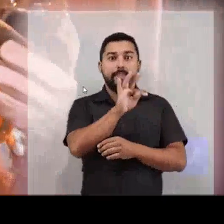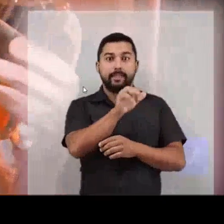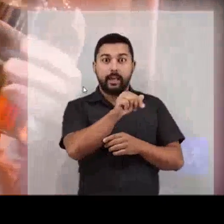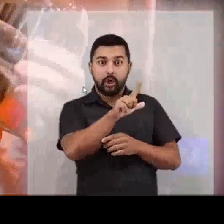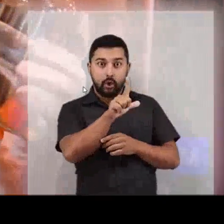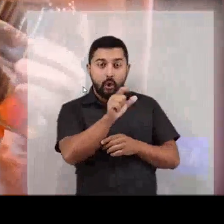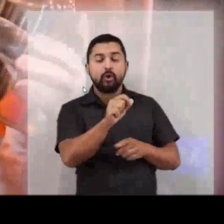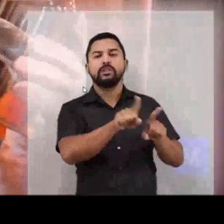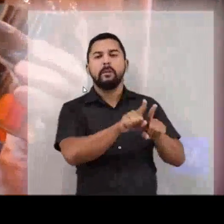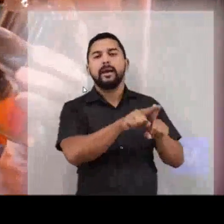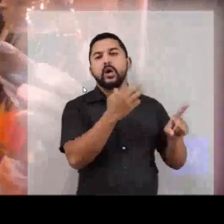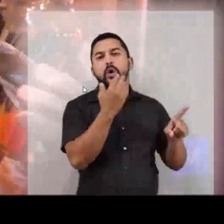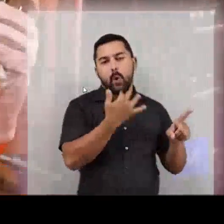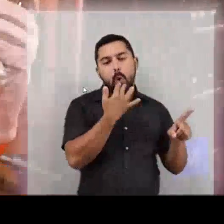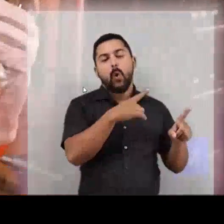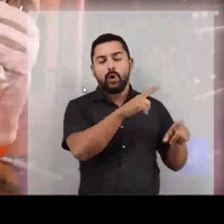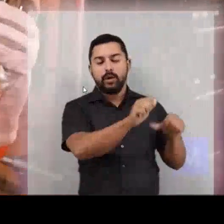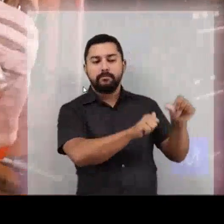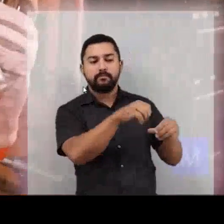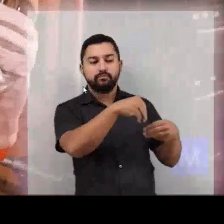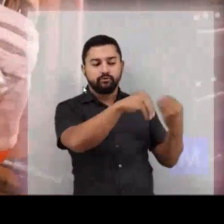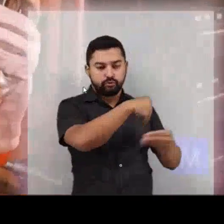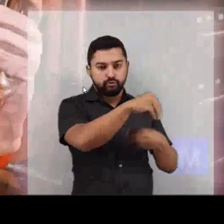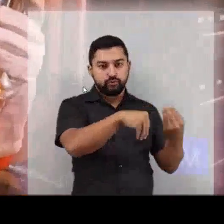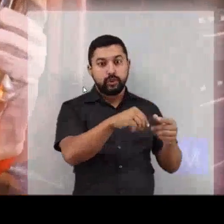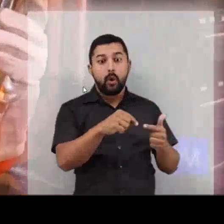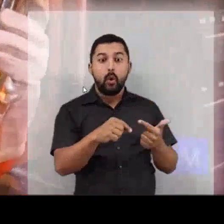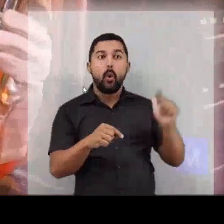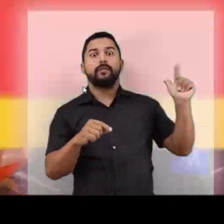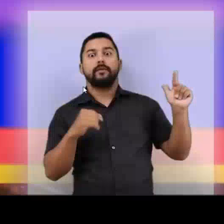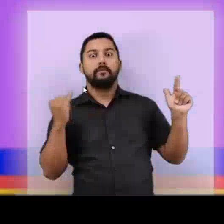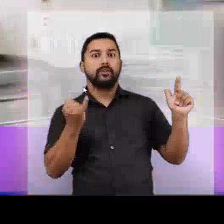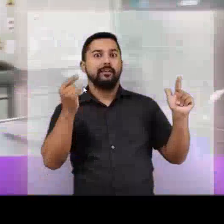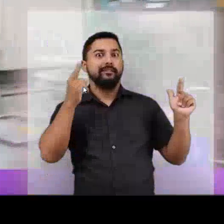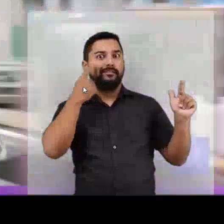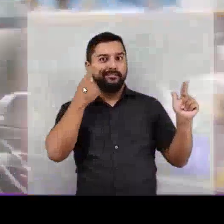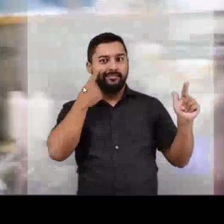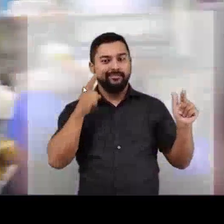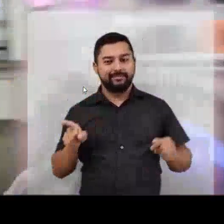que deixa a gasolina um pouco mais escura. Mas tem uma coisa mais importante ainda para ser feita.